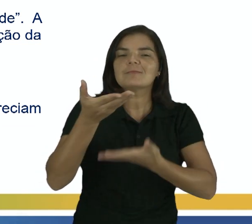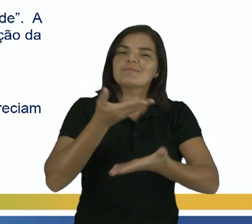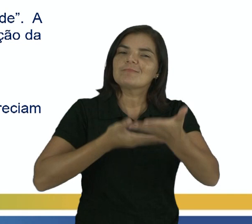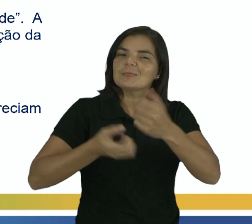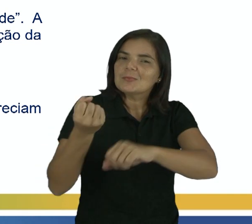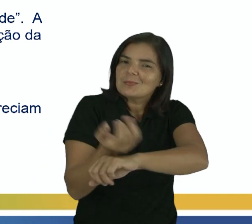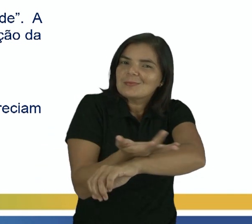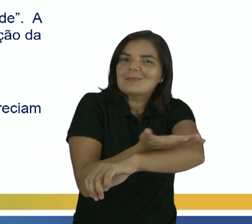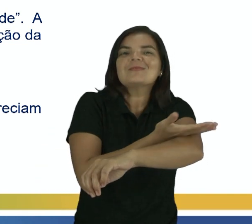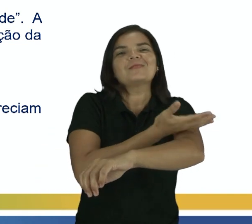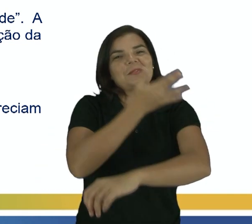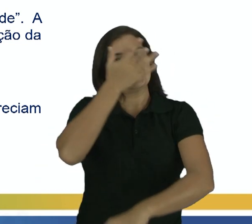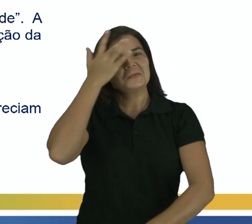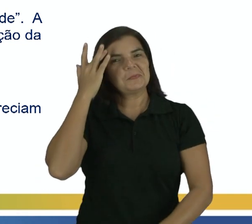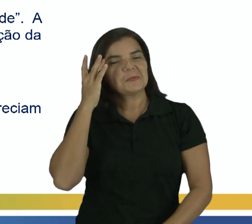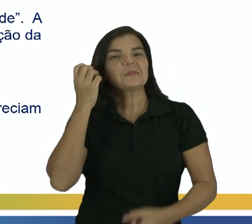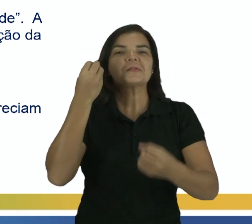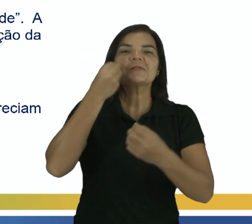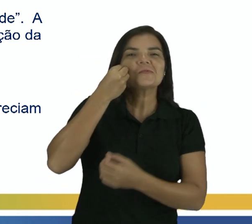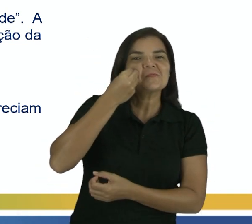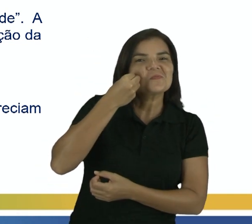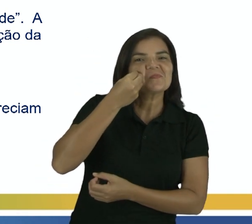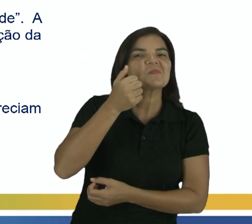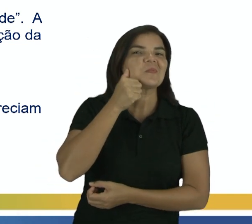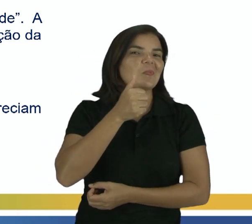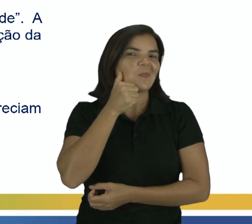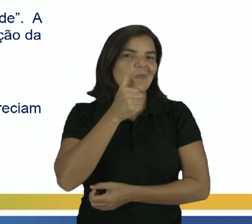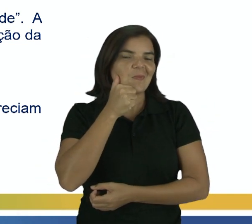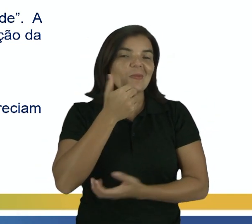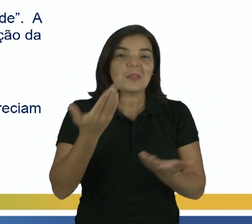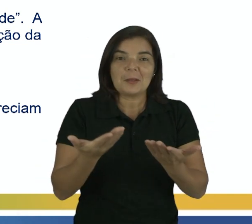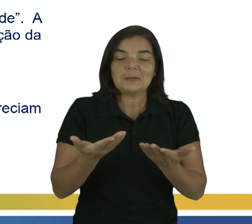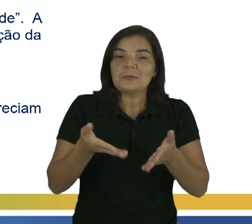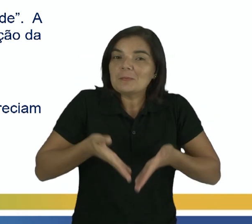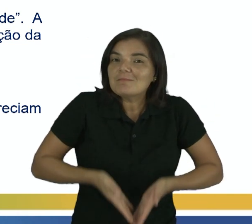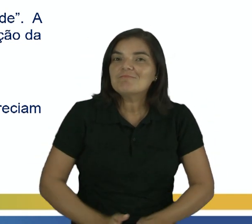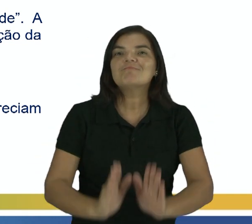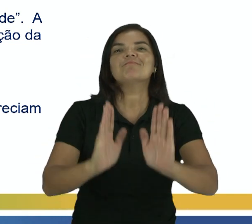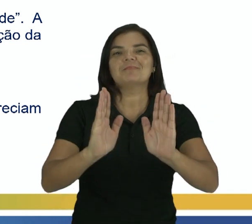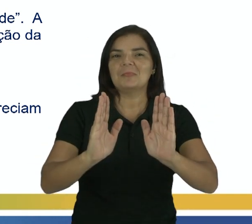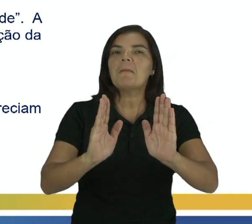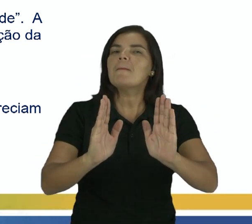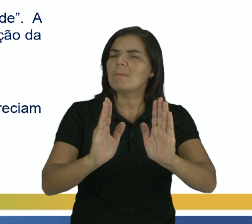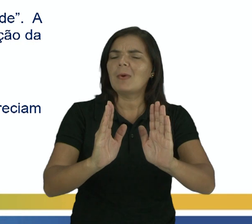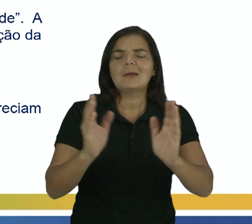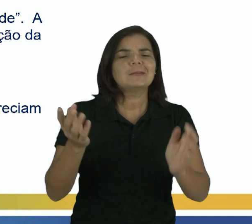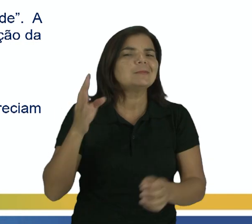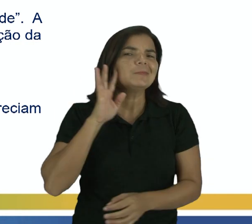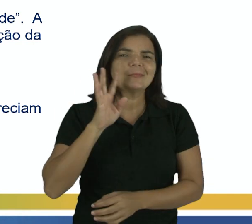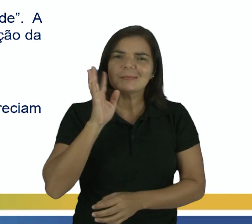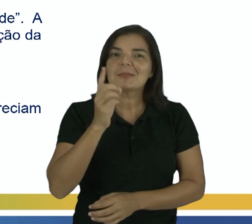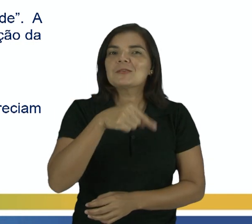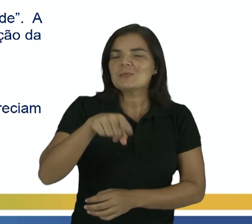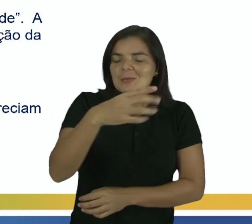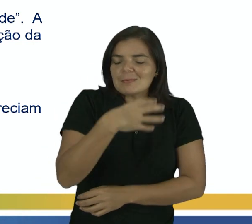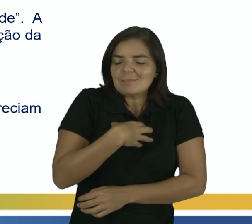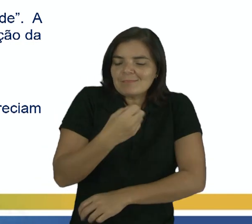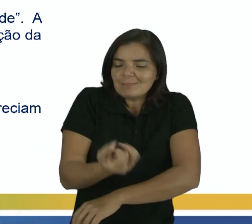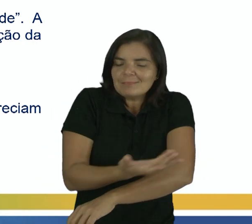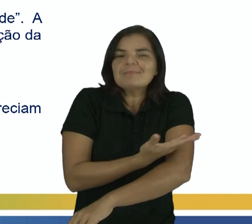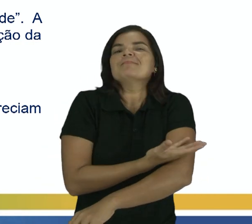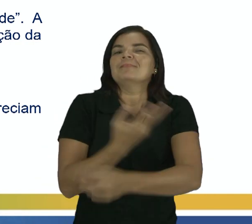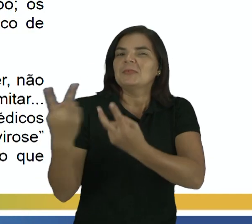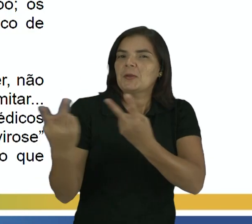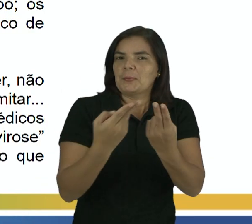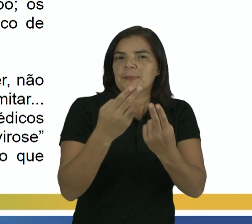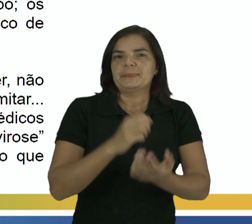e emocionar os leitores, contar a experiência dessa menina nesse momento do parto de uma forma bem inusitada, que vocês possam sentir esse mesmo